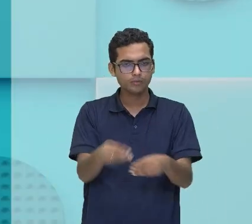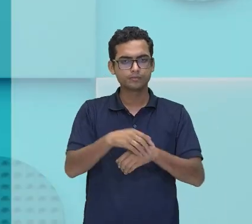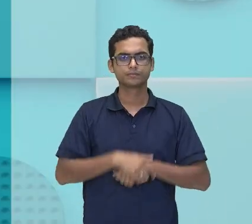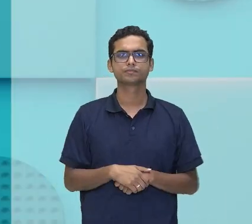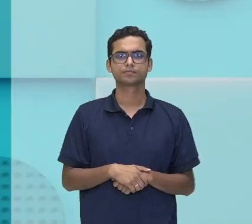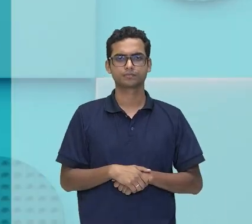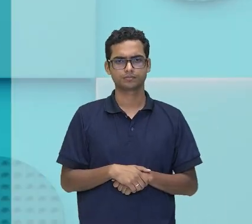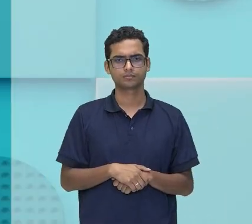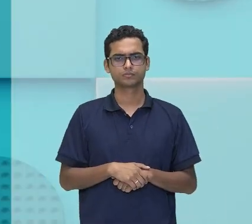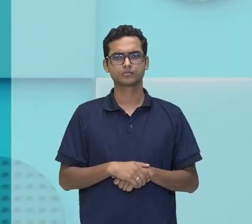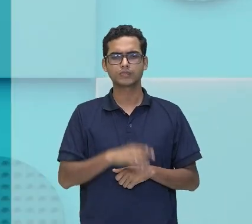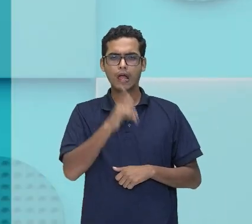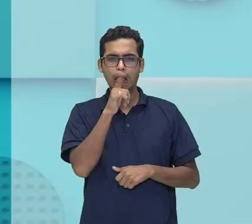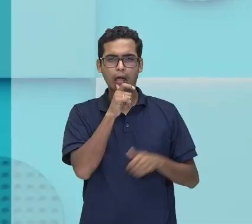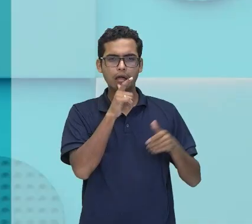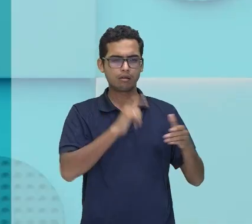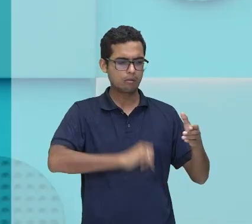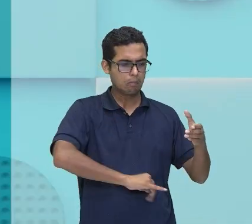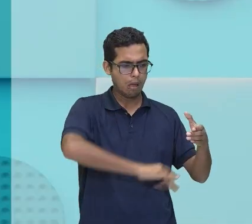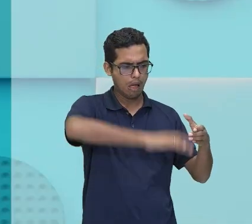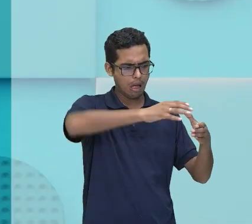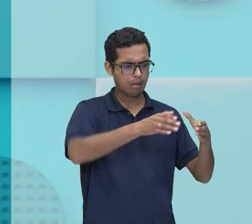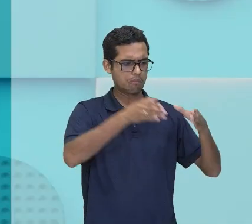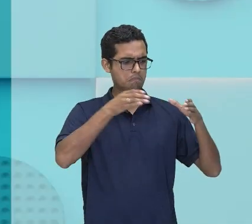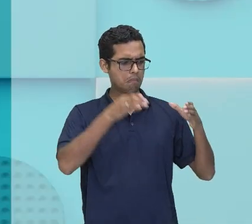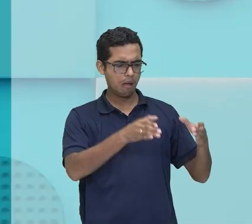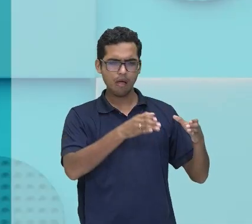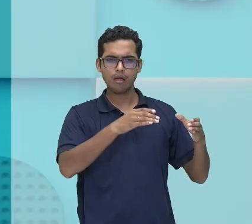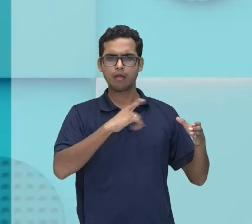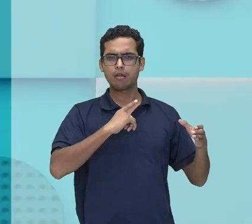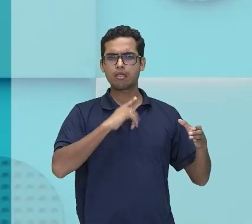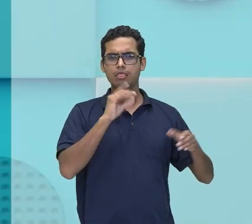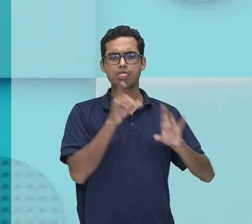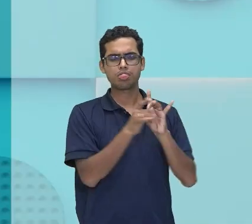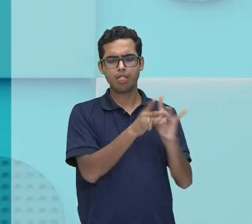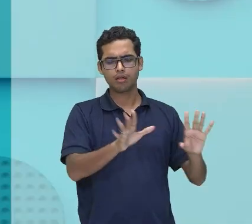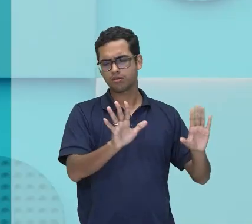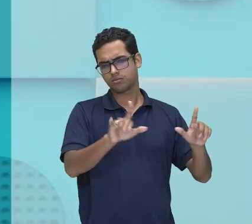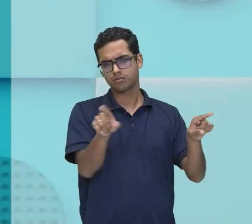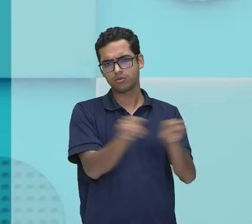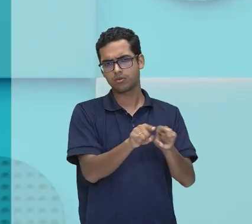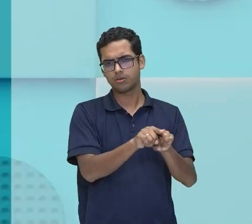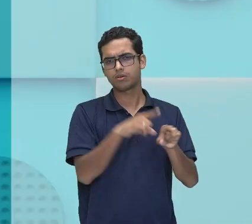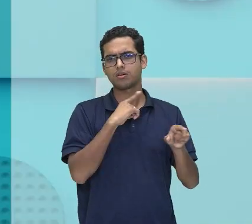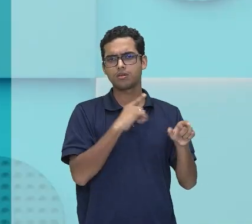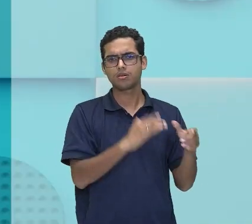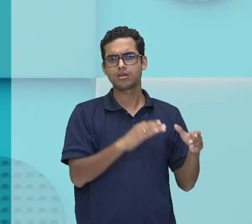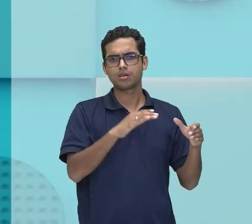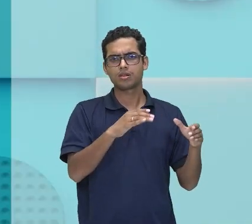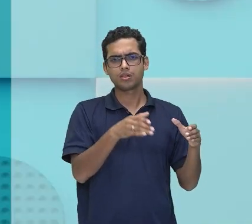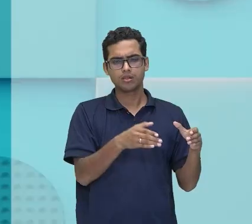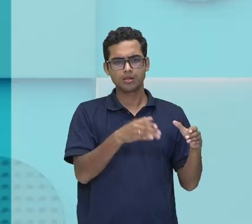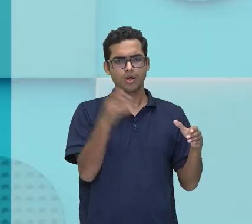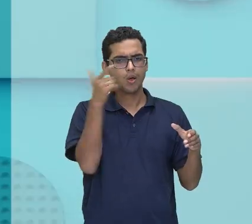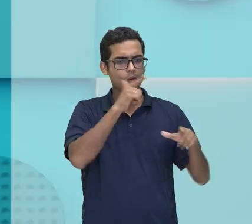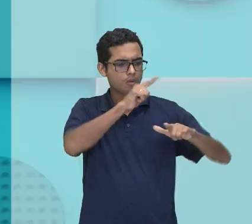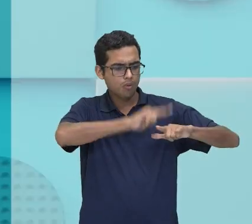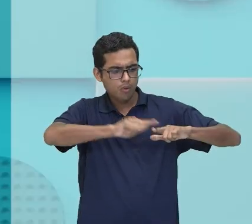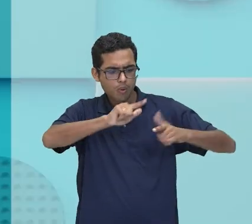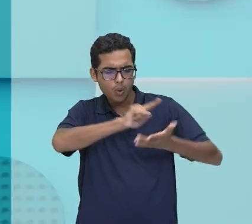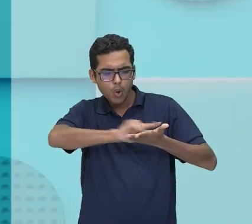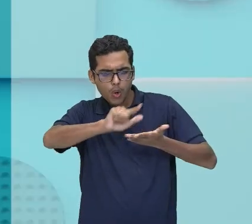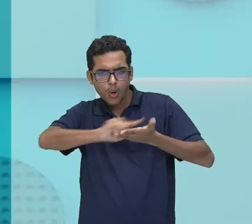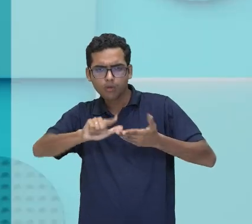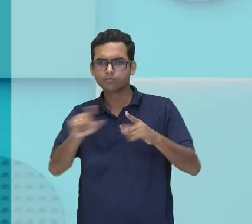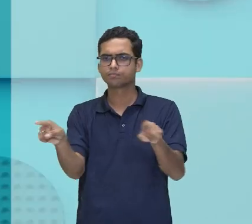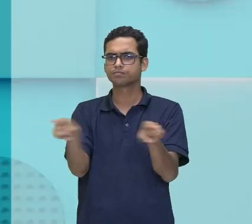os recipientes, enfim, cuida toda a casa dele. Só que do lado da casa dele, eu não faço nada, eu estou prejudicando a mim e o meu